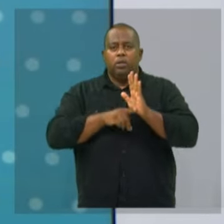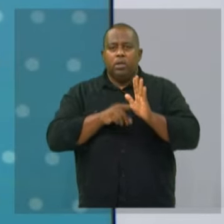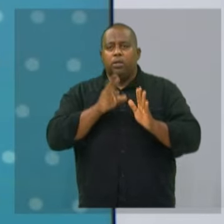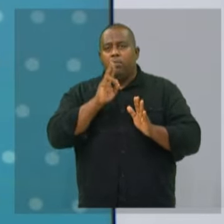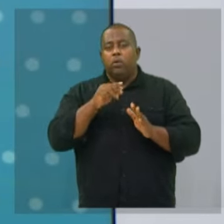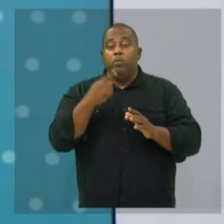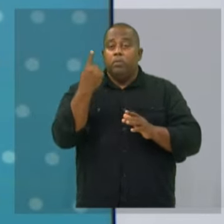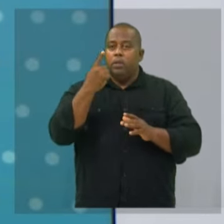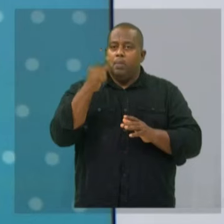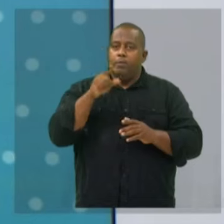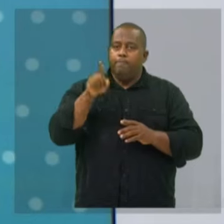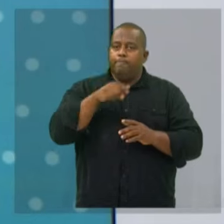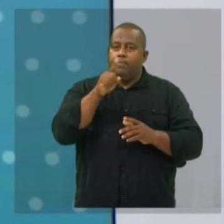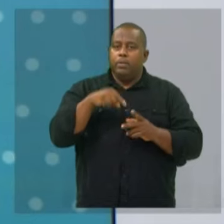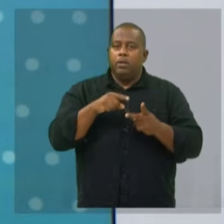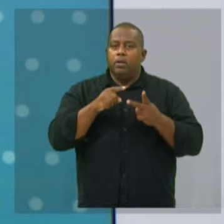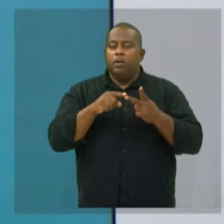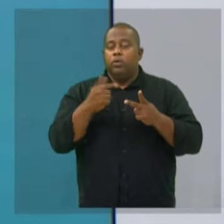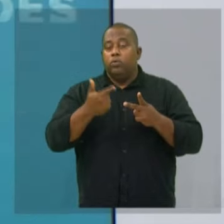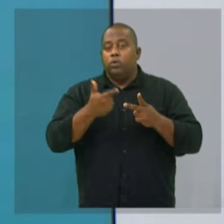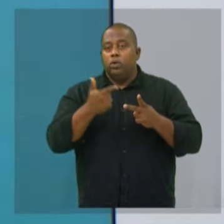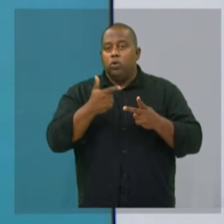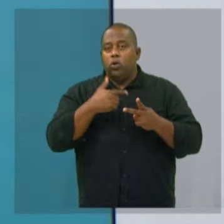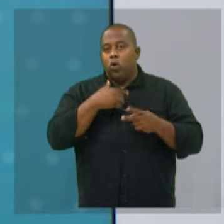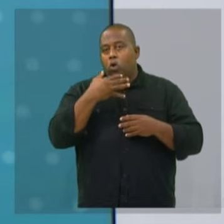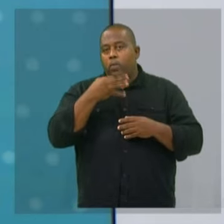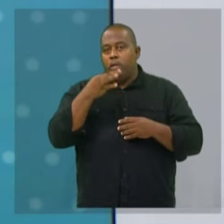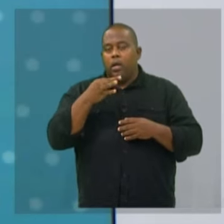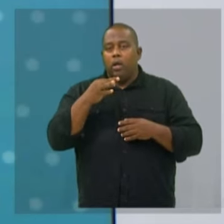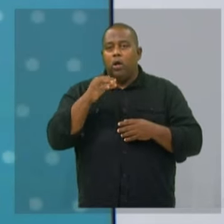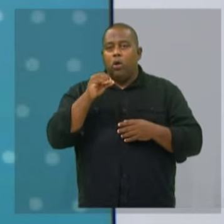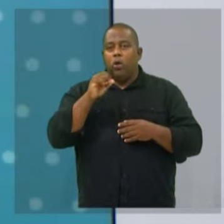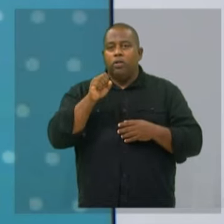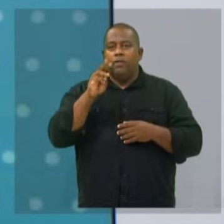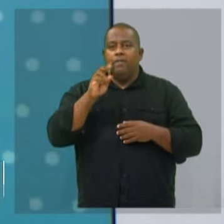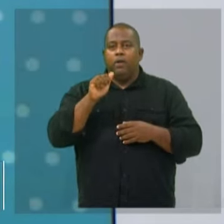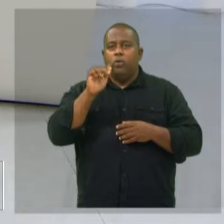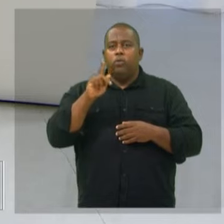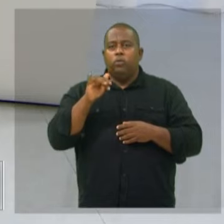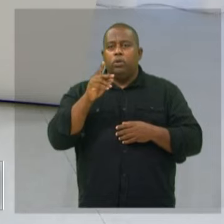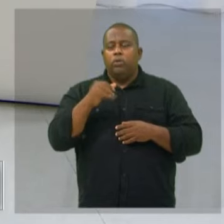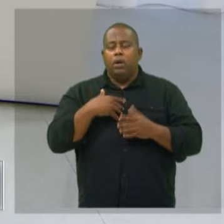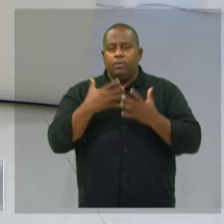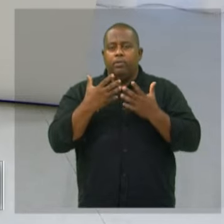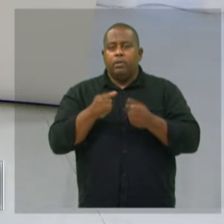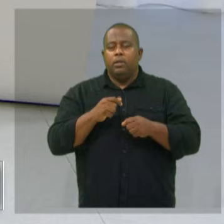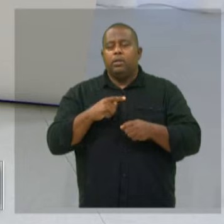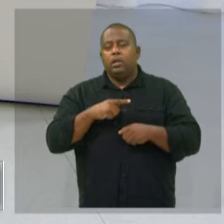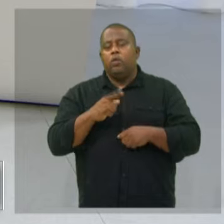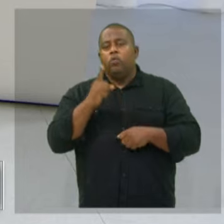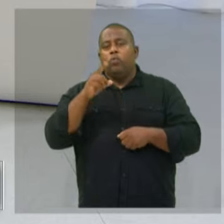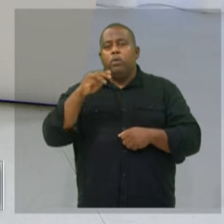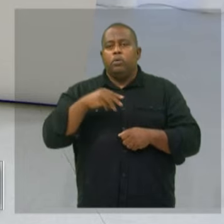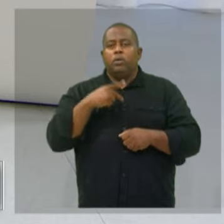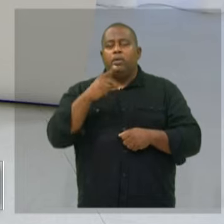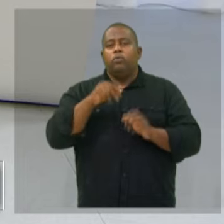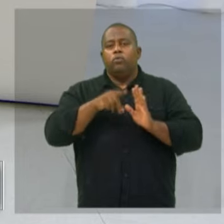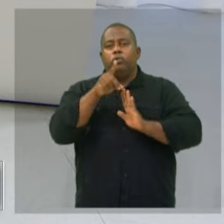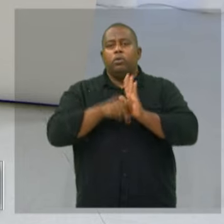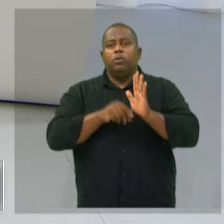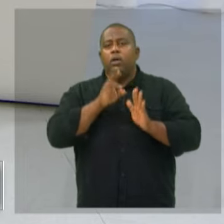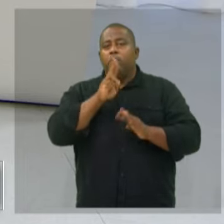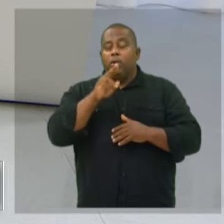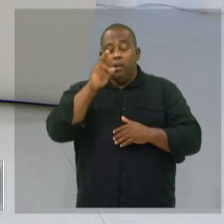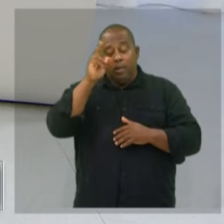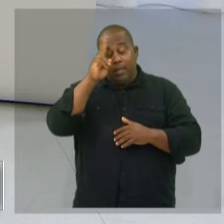foi negado o segundo sobre o comentário do candidato Osvaldinho foi aceito candidato senhor tem então um minuto para o seu direito de resposta e